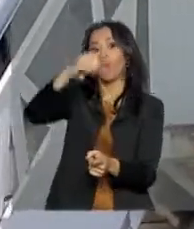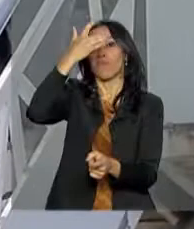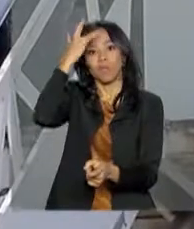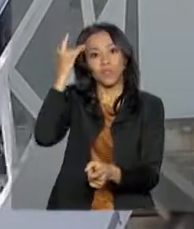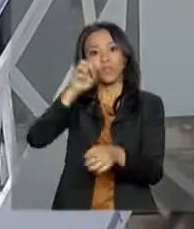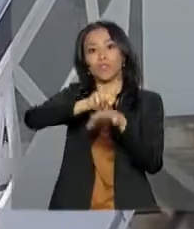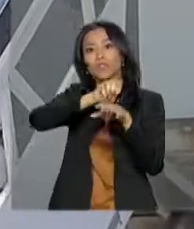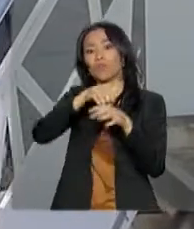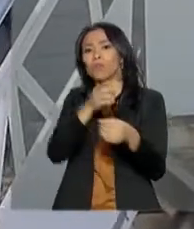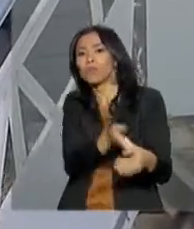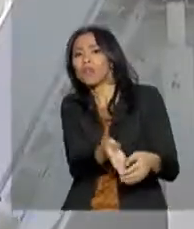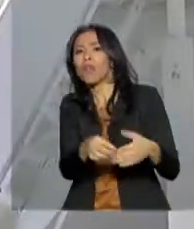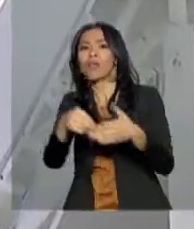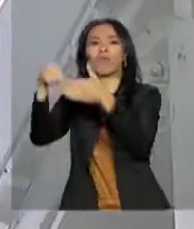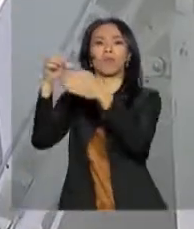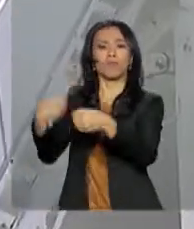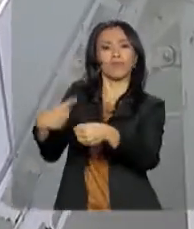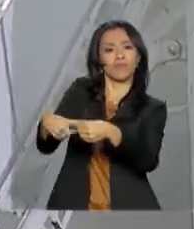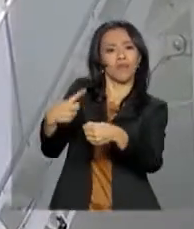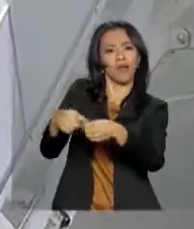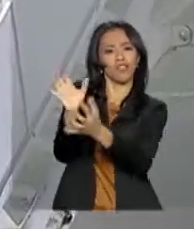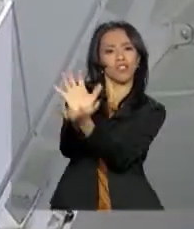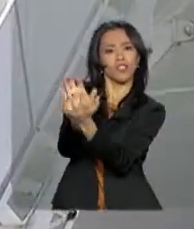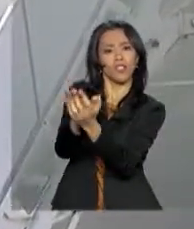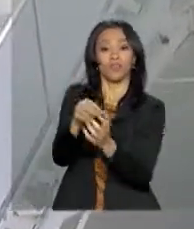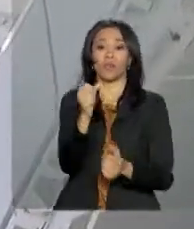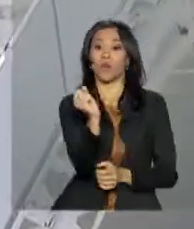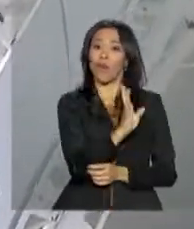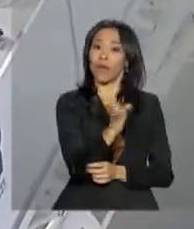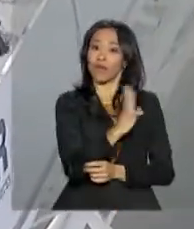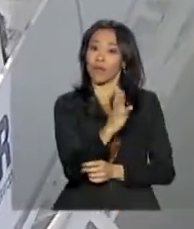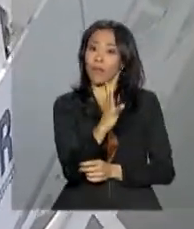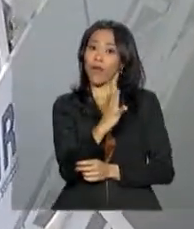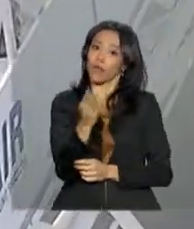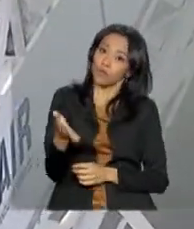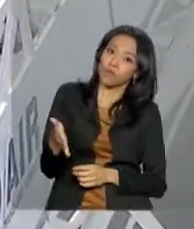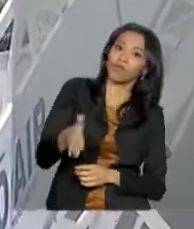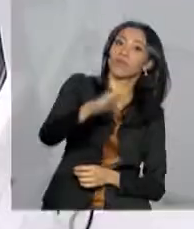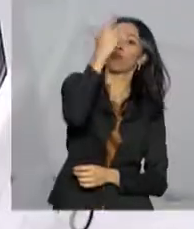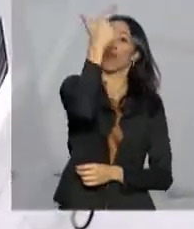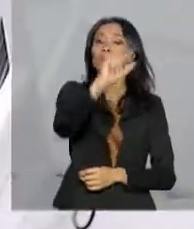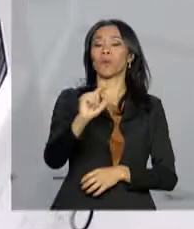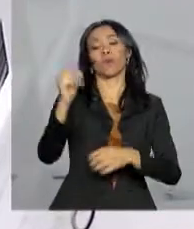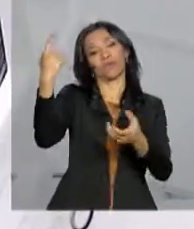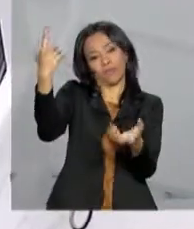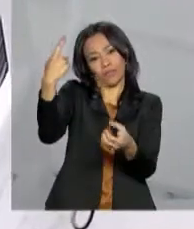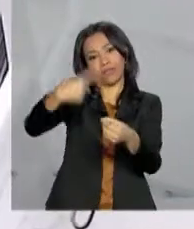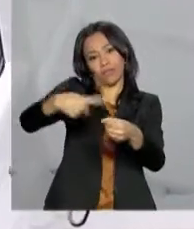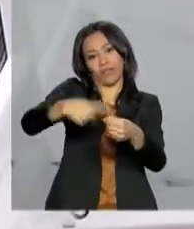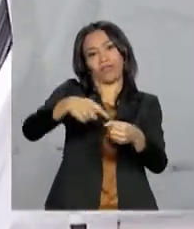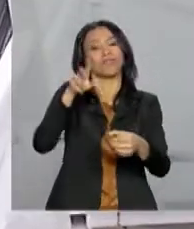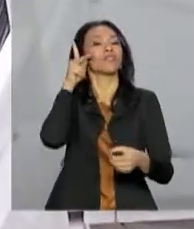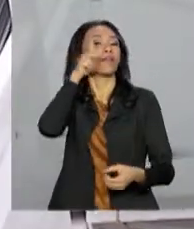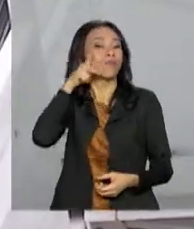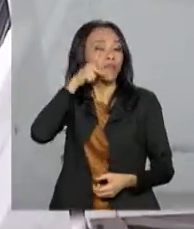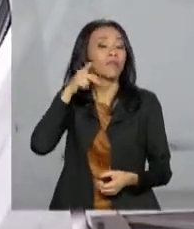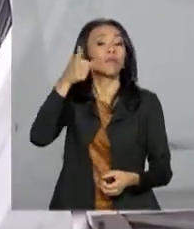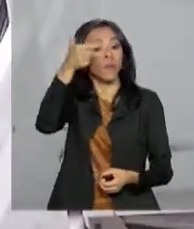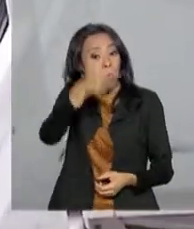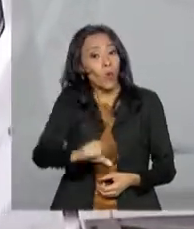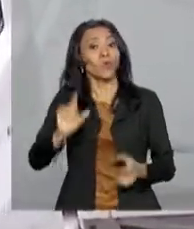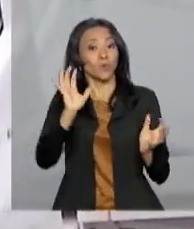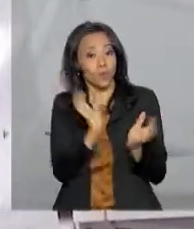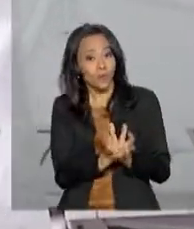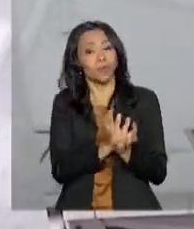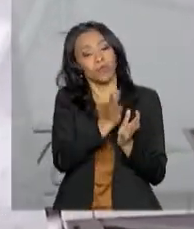Igarassu, em Pernambuco, e os 44 que seguiram para Conde, na Paraíba. Outros 50 venezuelanos seguiram